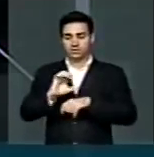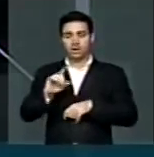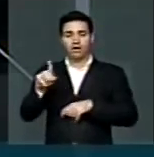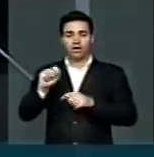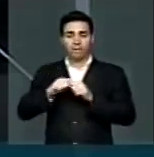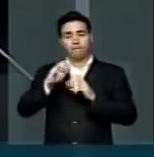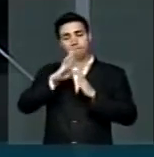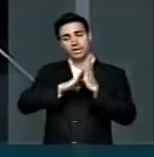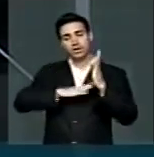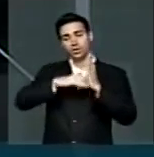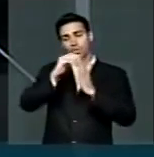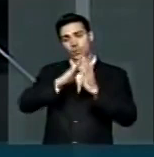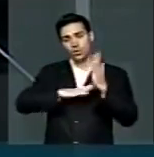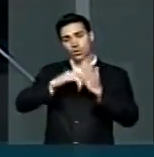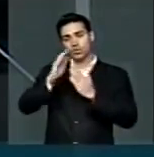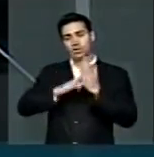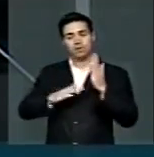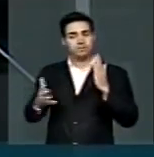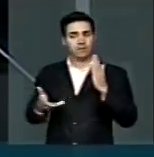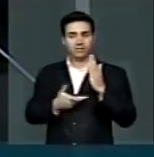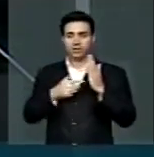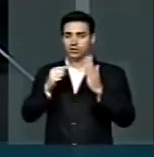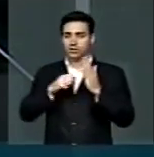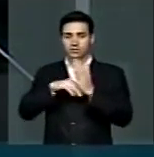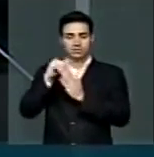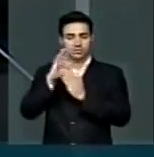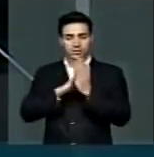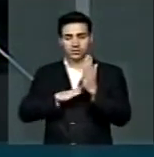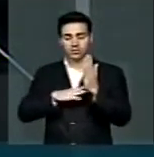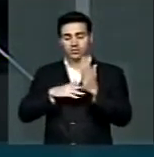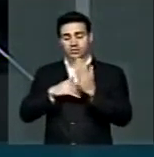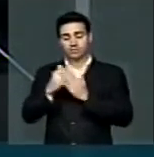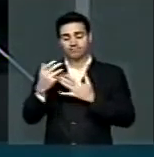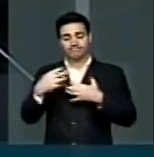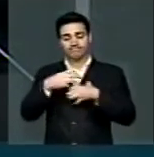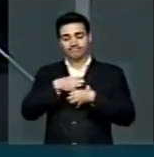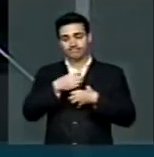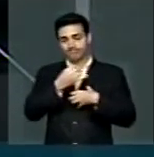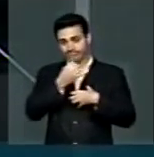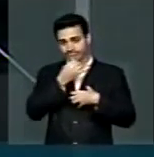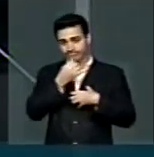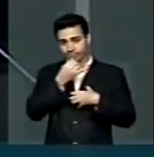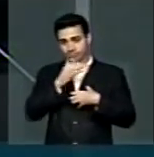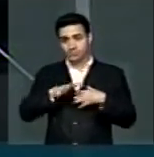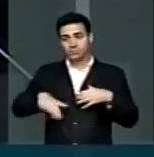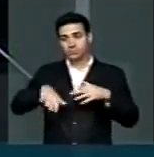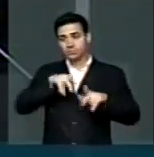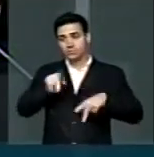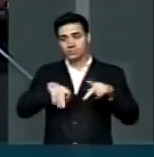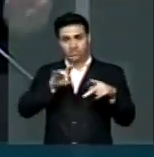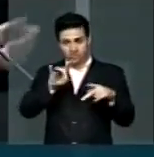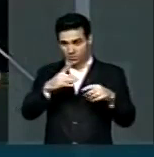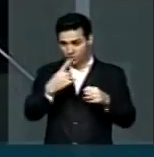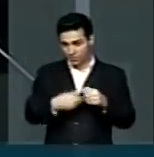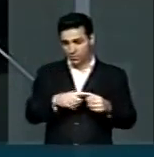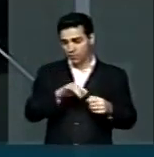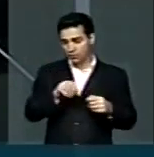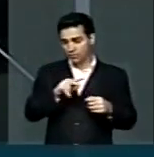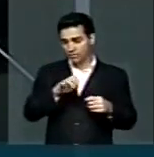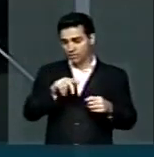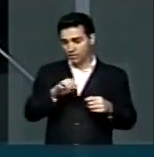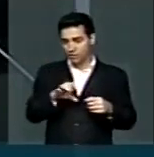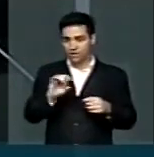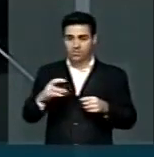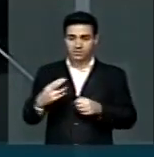pintora, uma excelente pintora, deixando uma tristeza muito grande para o povo, não só de Joinville, nem só para